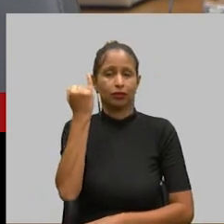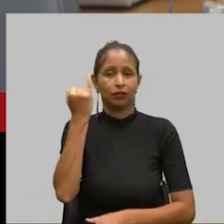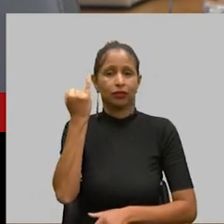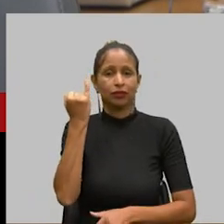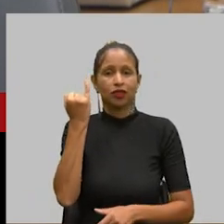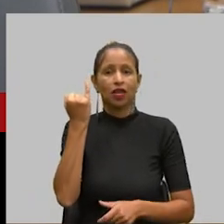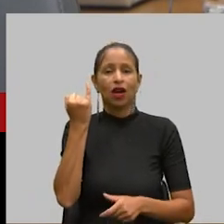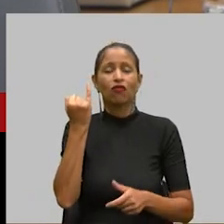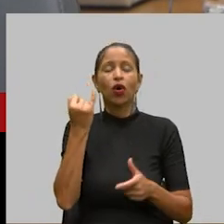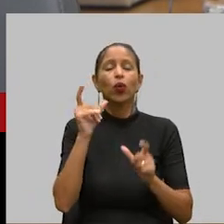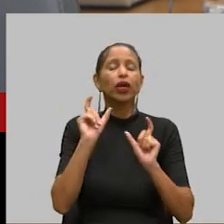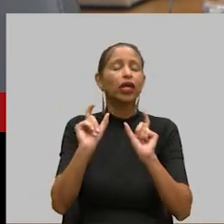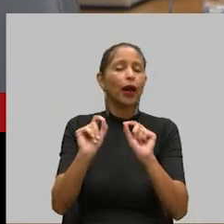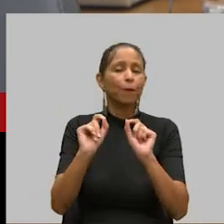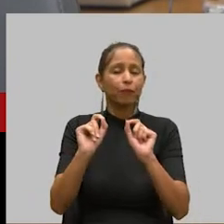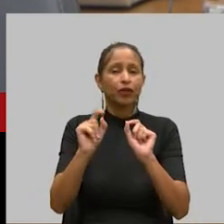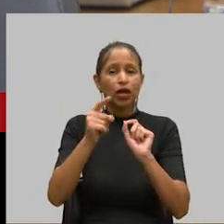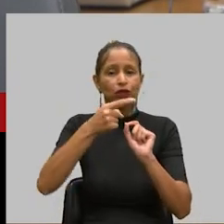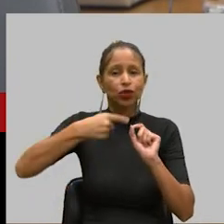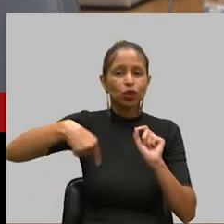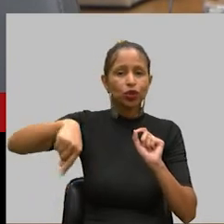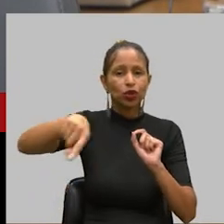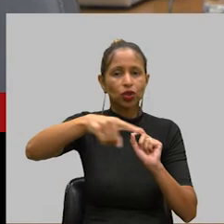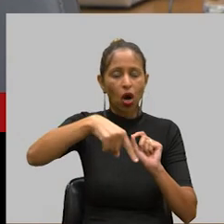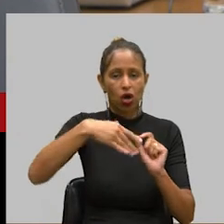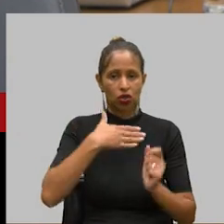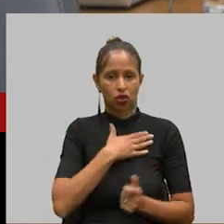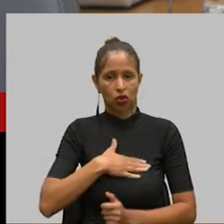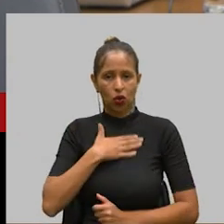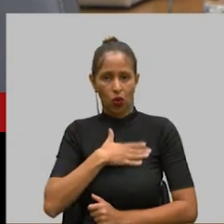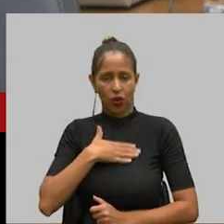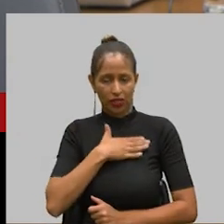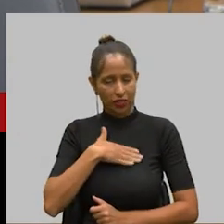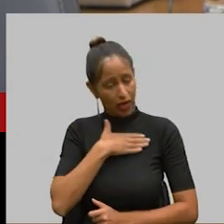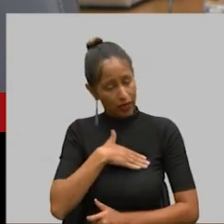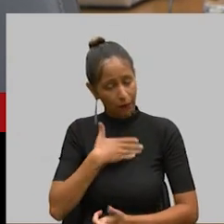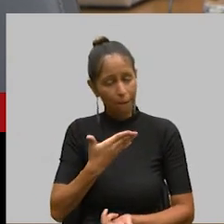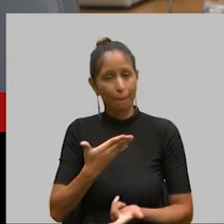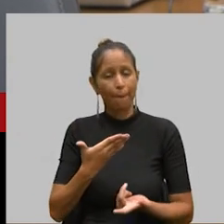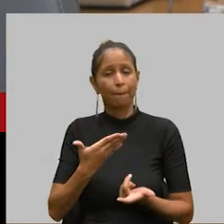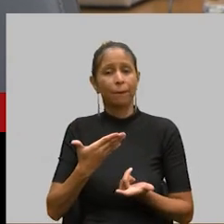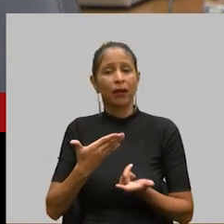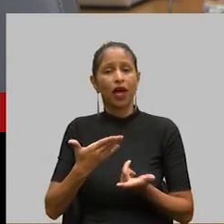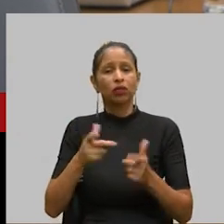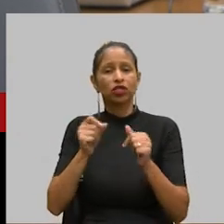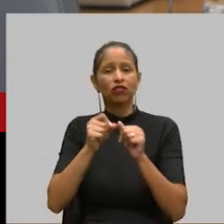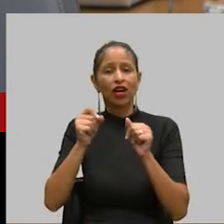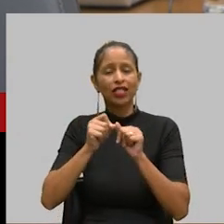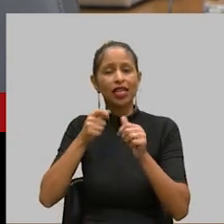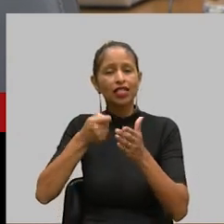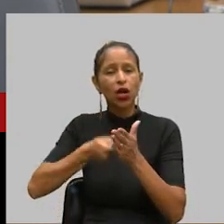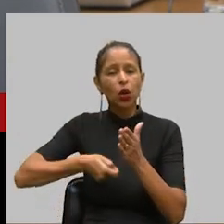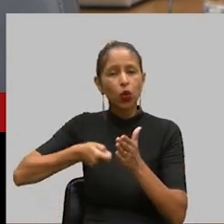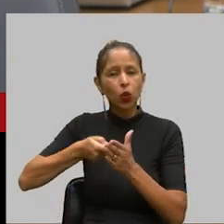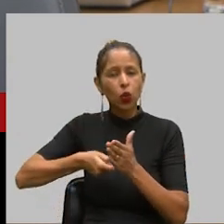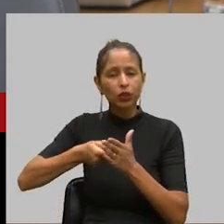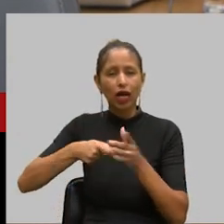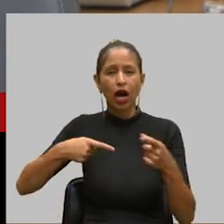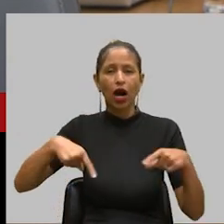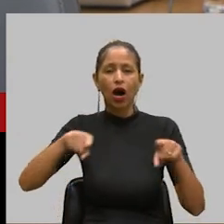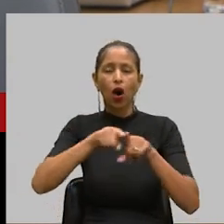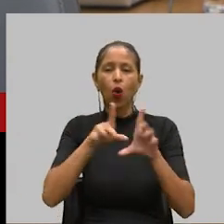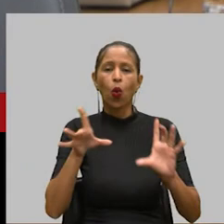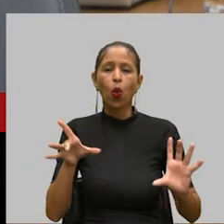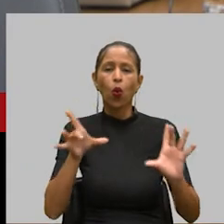da distinção Nós gostaríamos muito de eh apostar nesta luta da unidade na